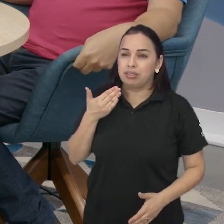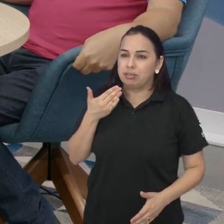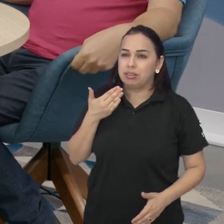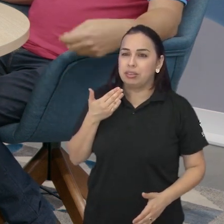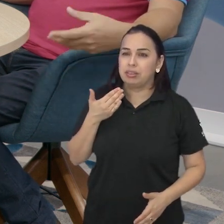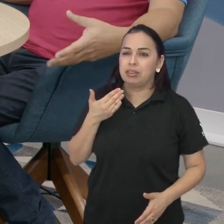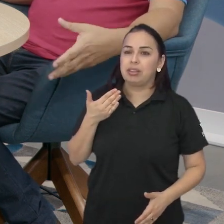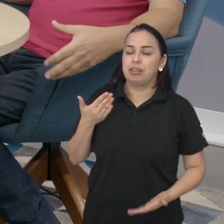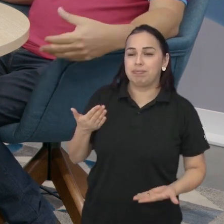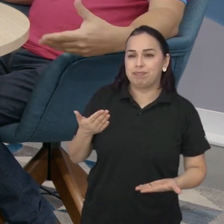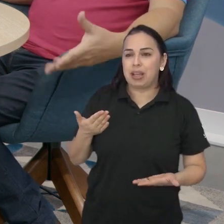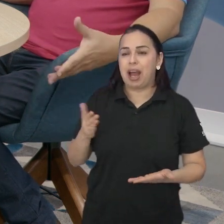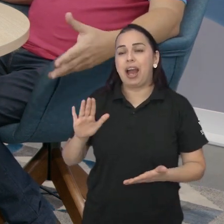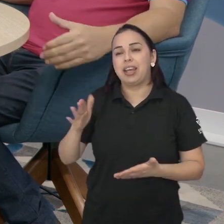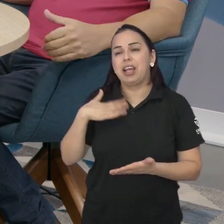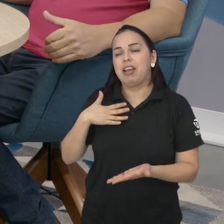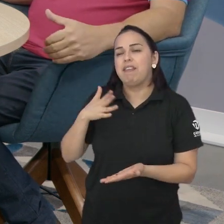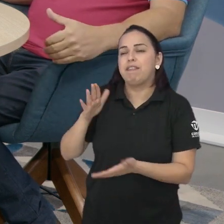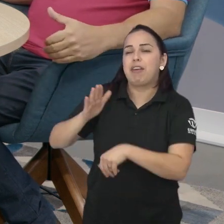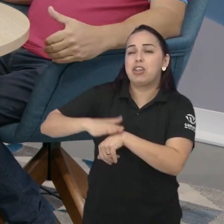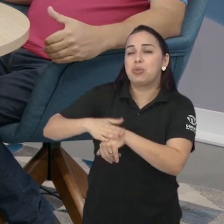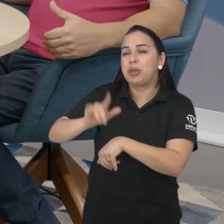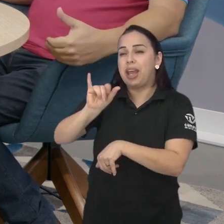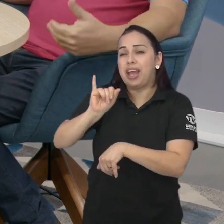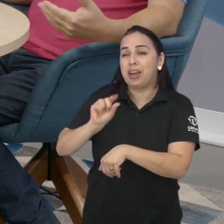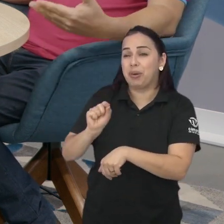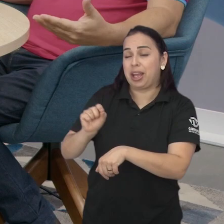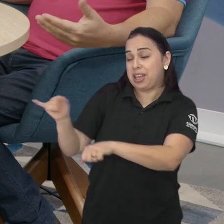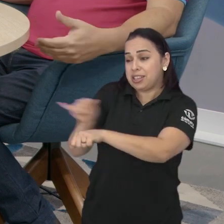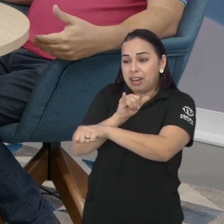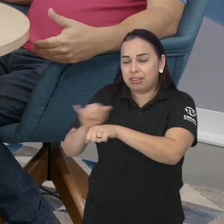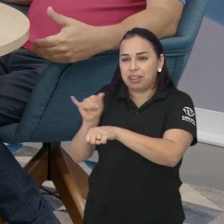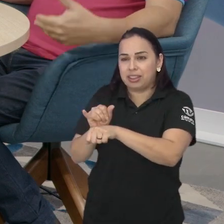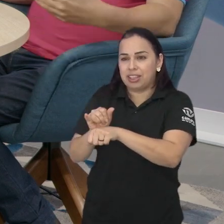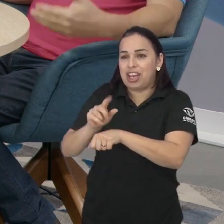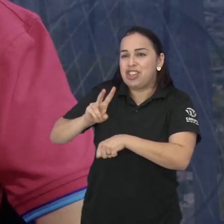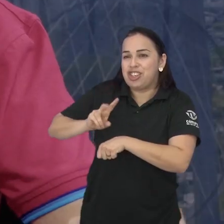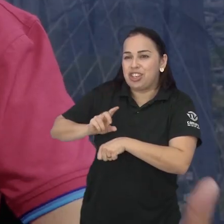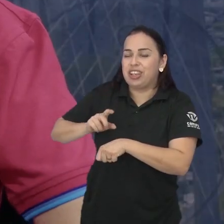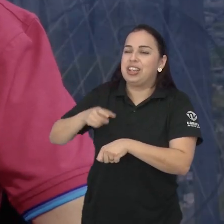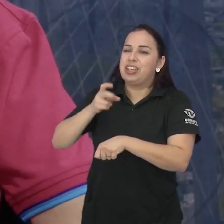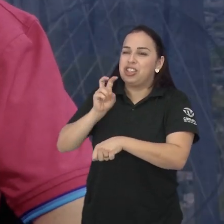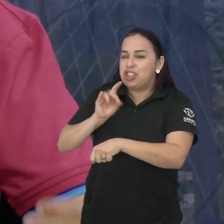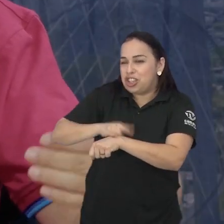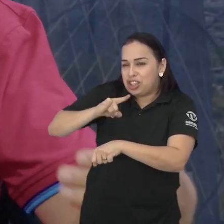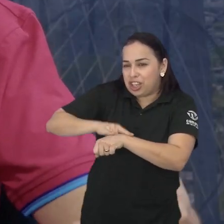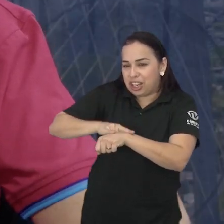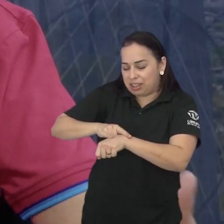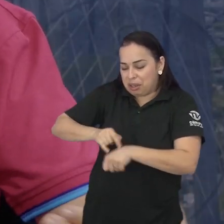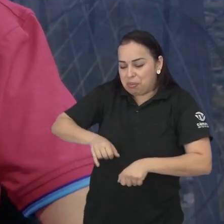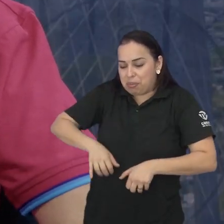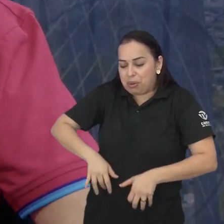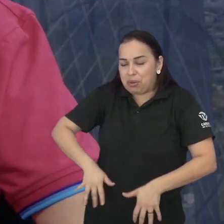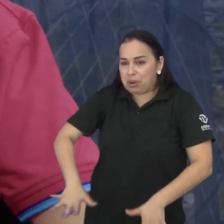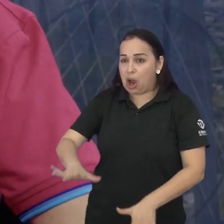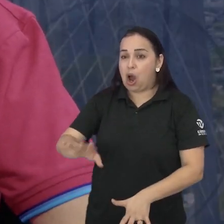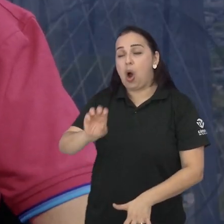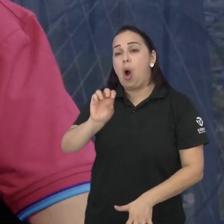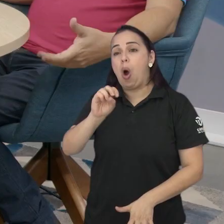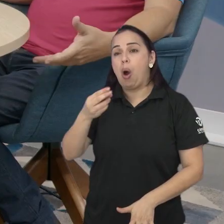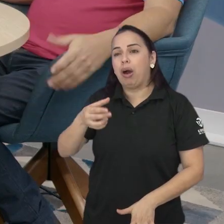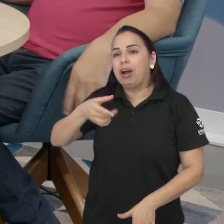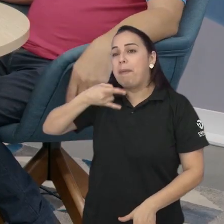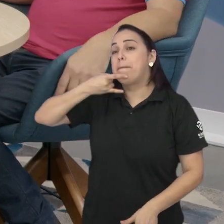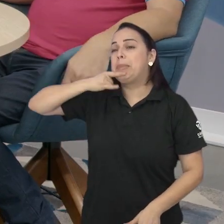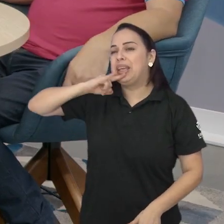frio, urinar num papelão é a possibilidade. Tomar uma pinga, é a acha as